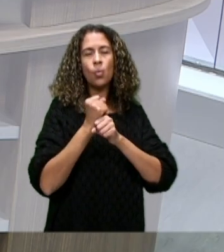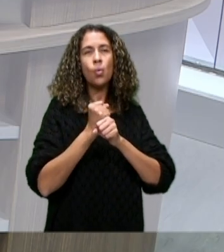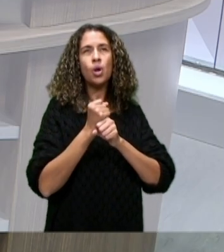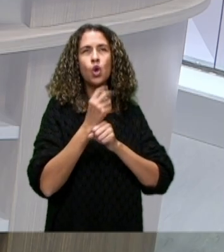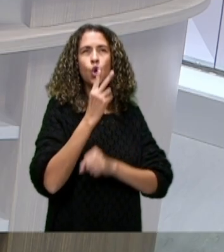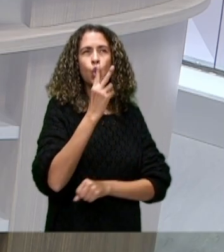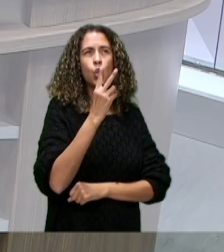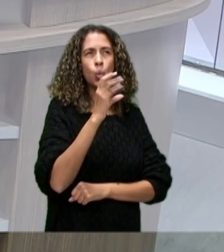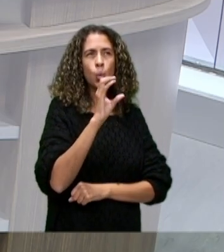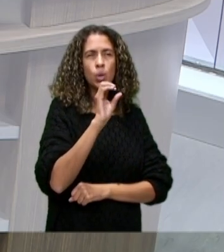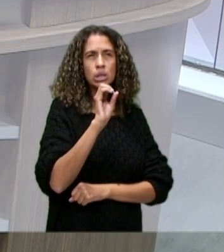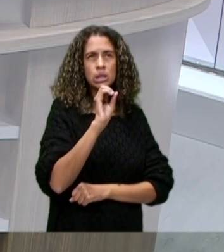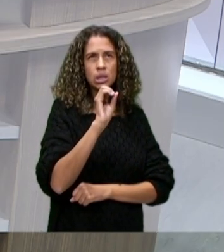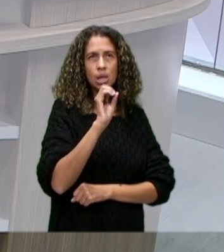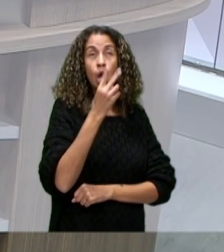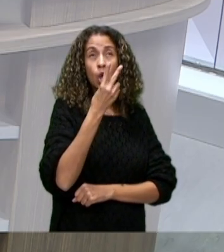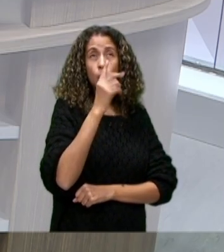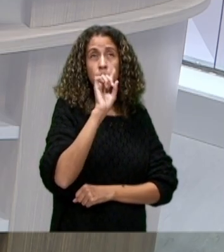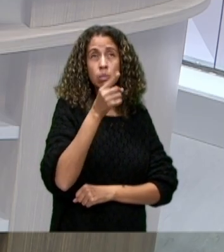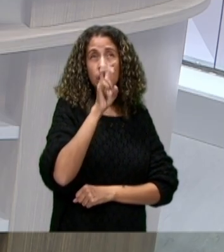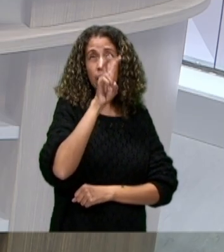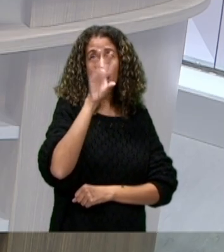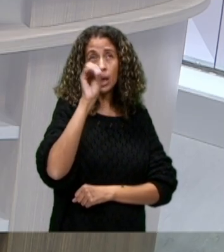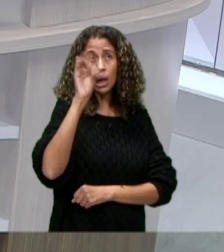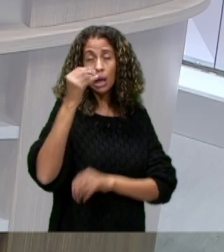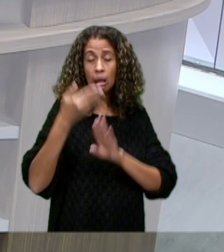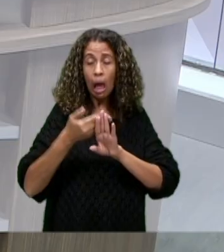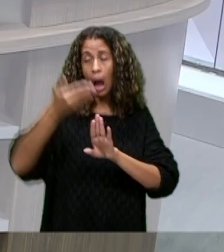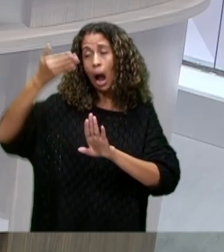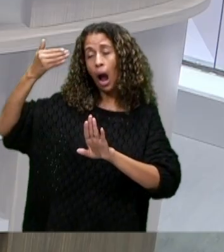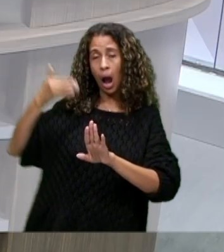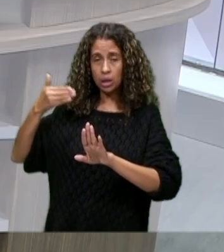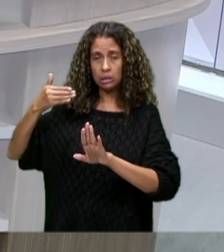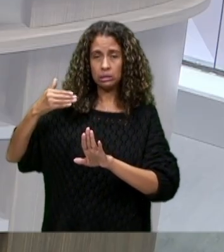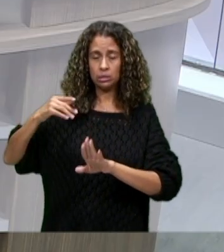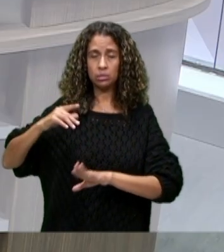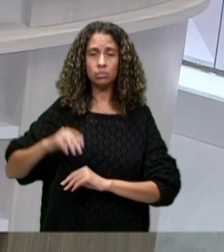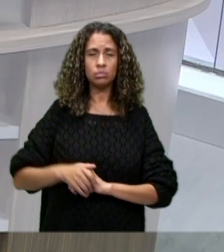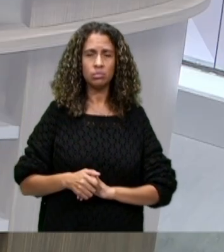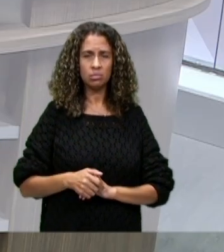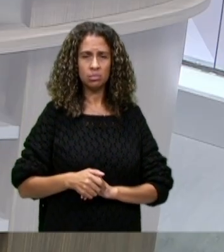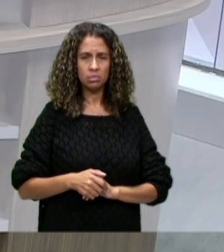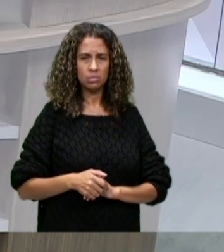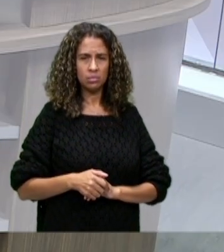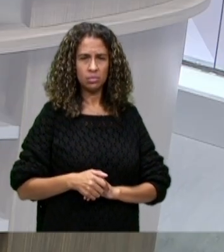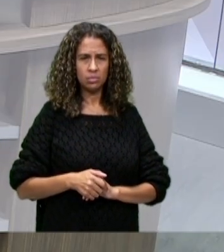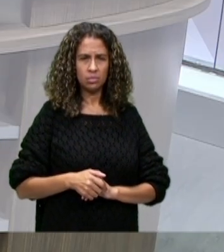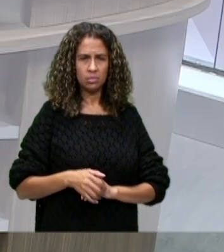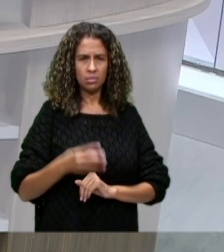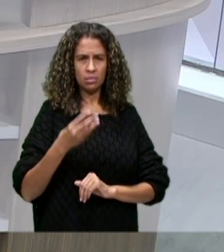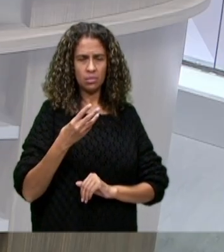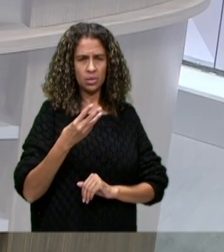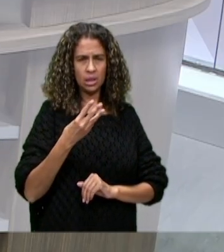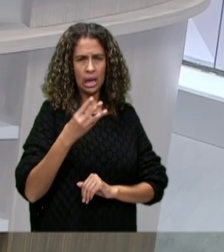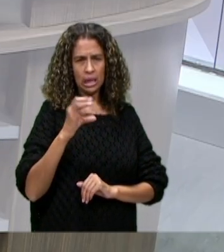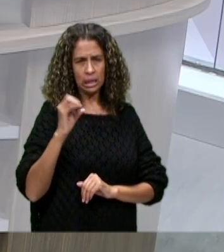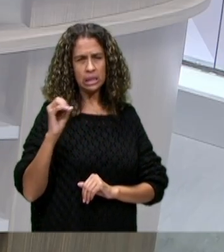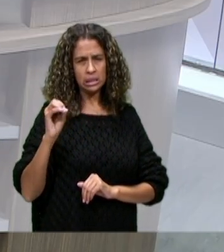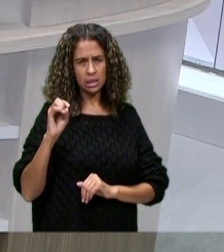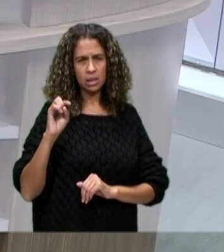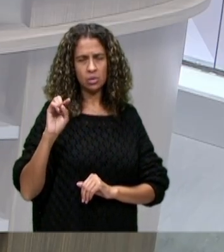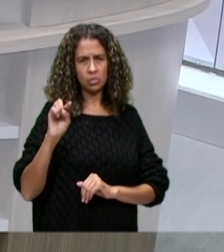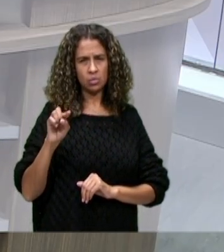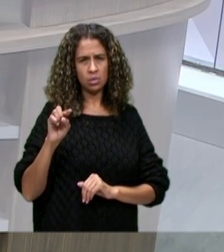antes da nossa era agora. Então, né? Mais ou menos 500... 300 antes de Cristo? Uns 300 antes de...